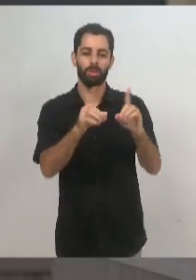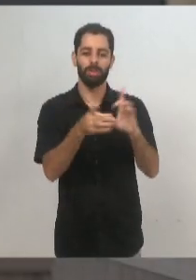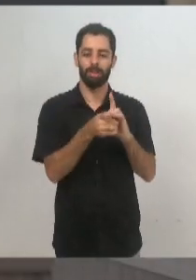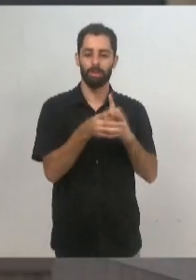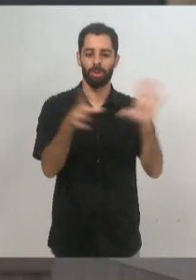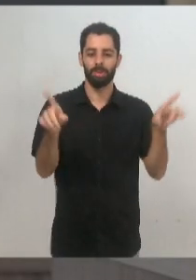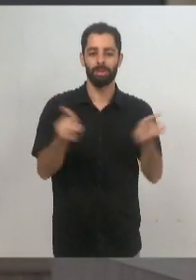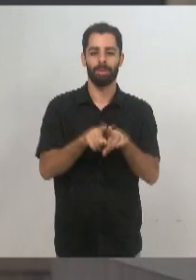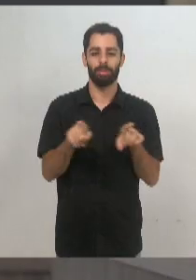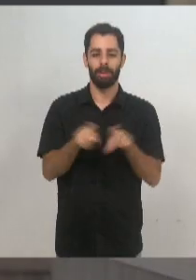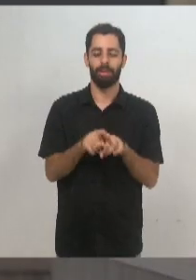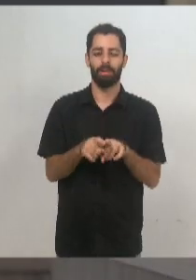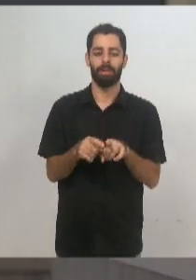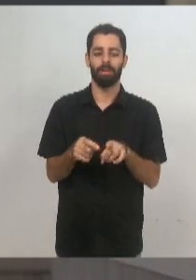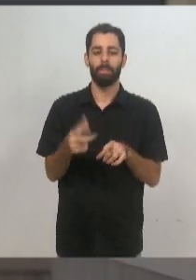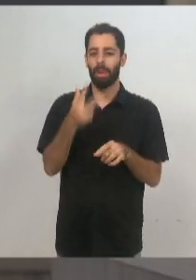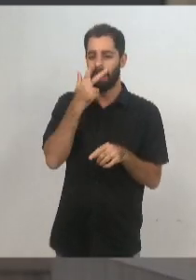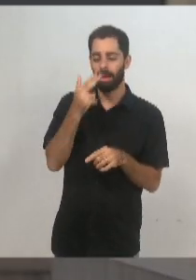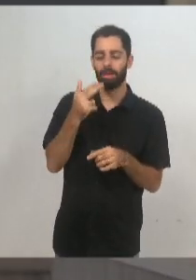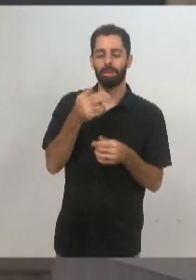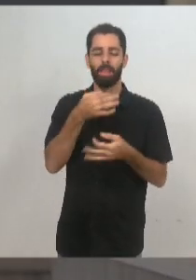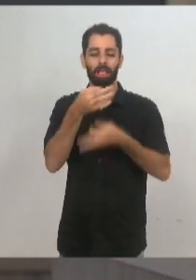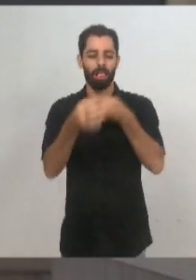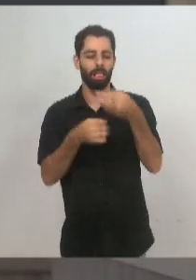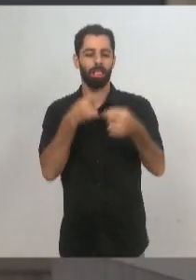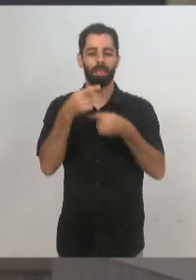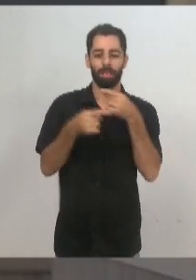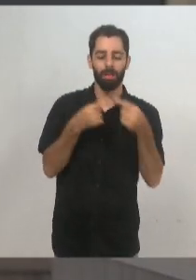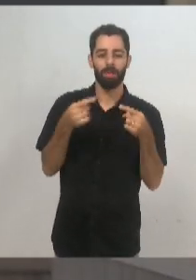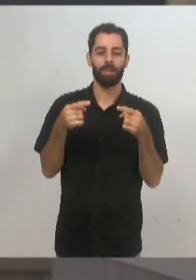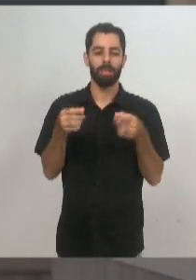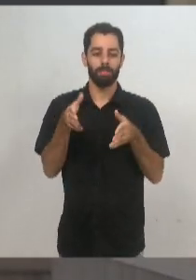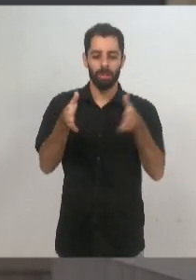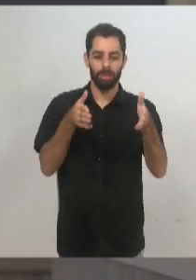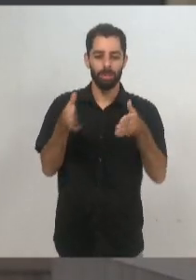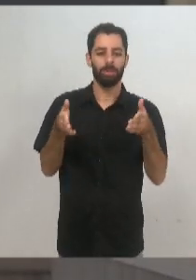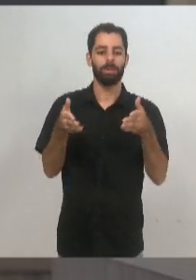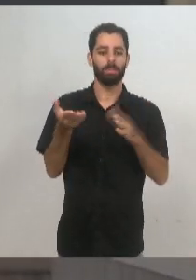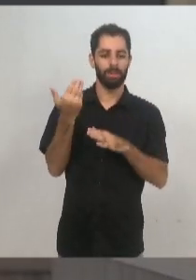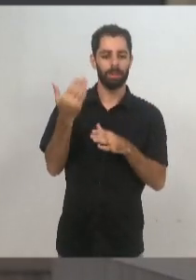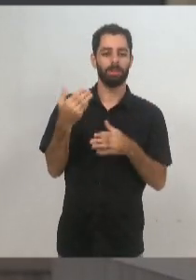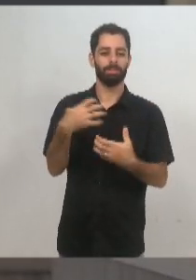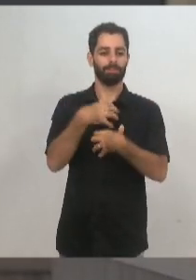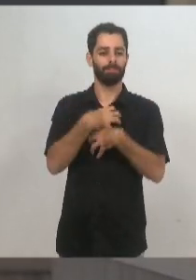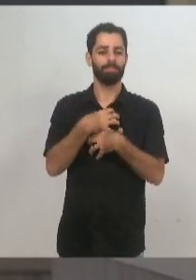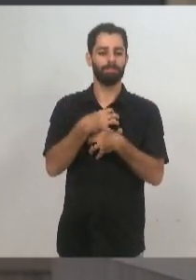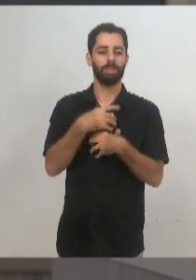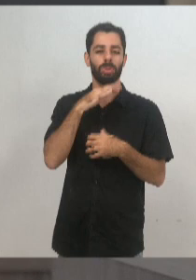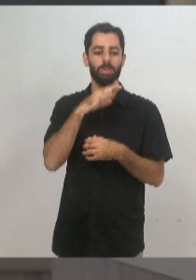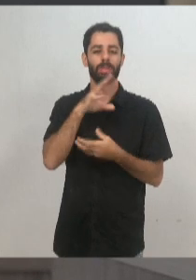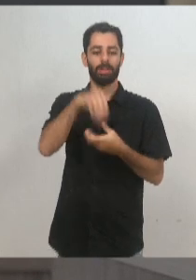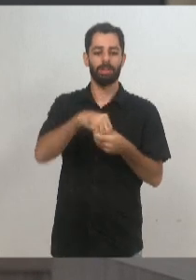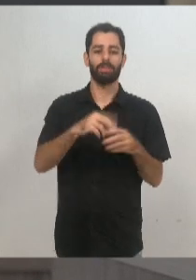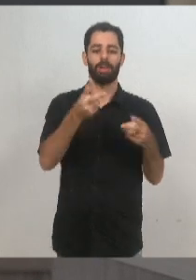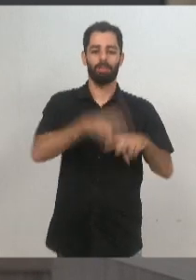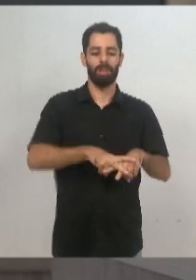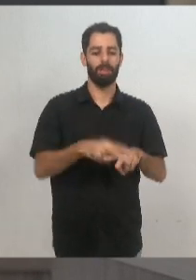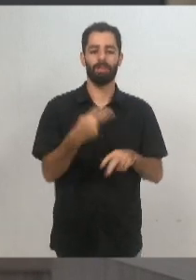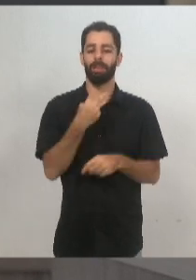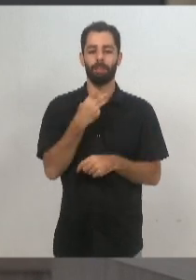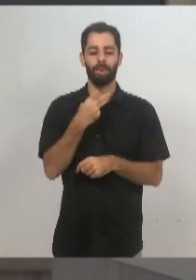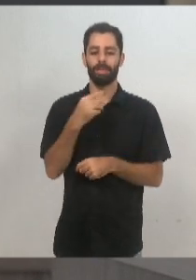democracia, e isso não pode ser relativizado, porque a gente está falando de períodos tão sombrios na nossa história, é na cadeia. Então não pode